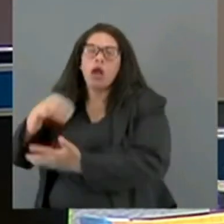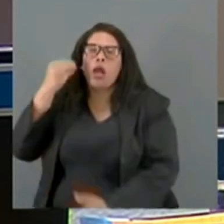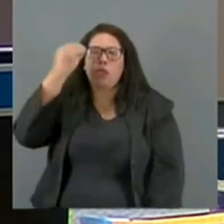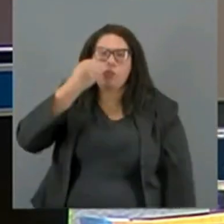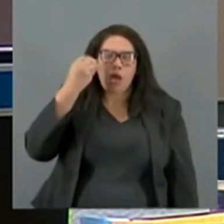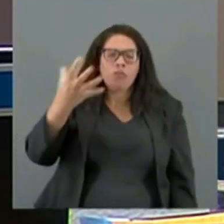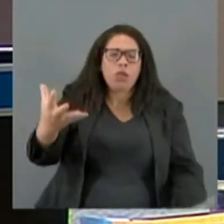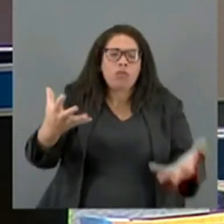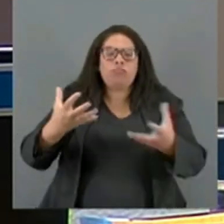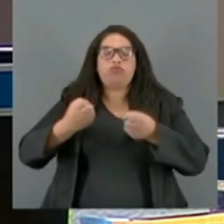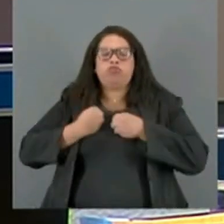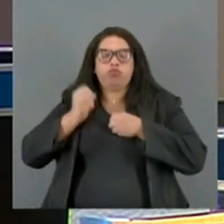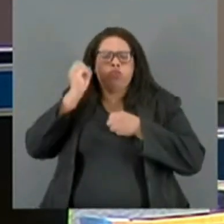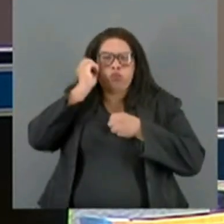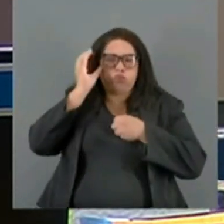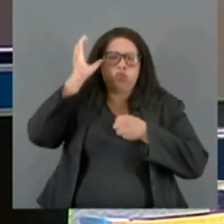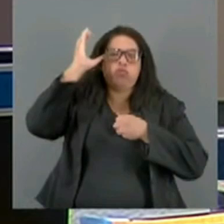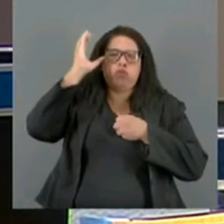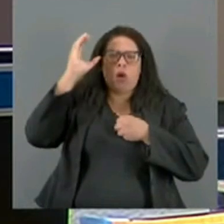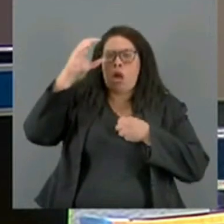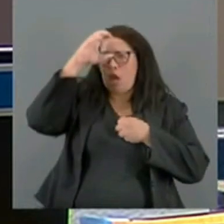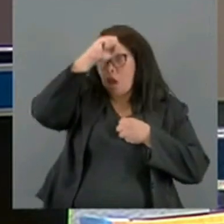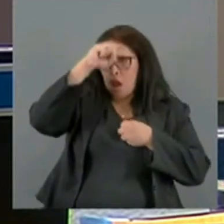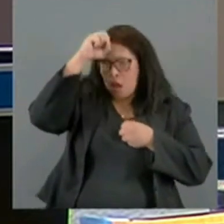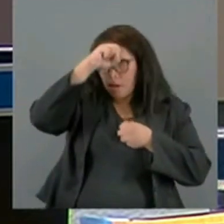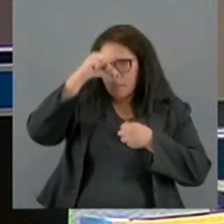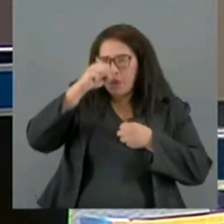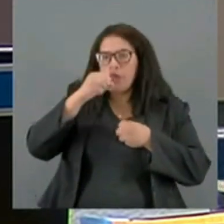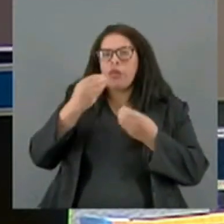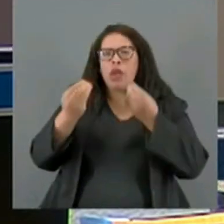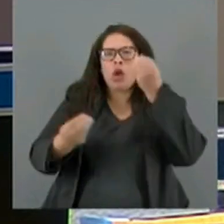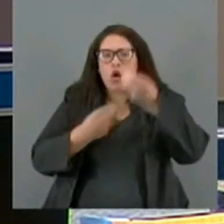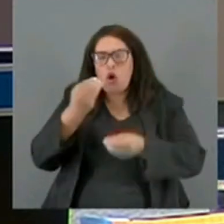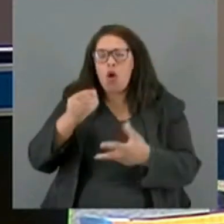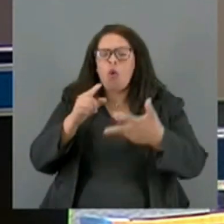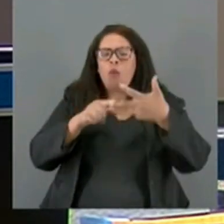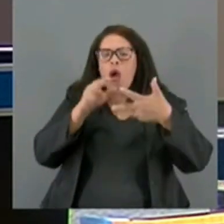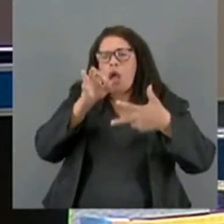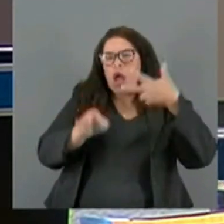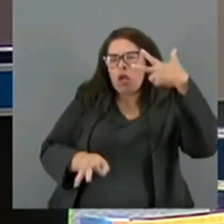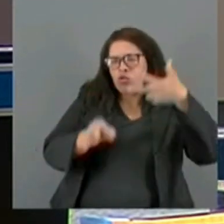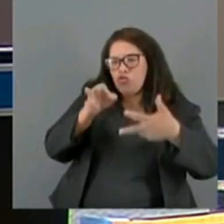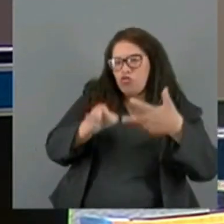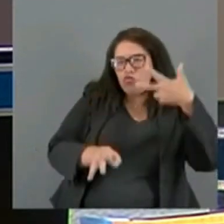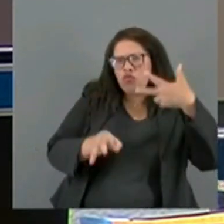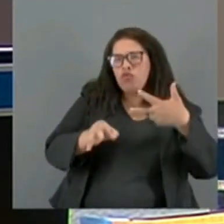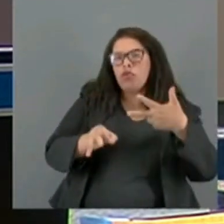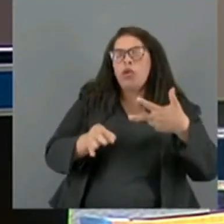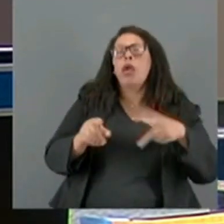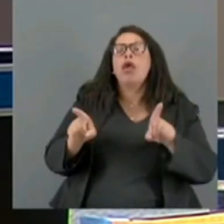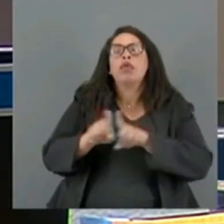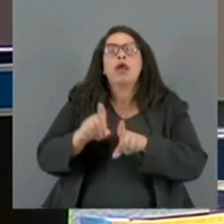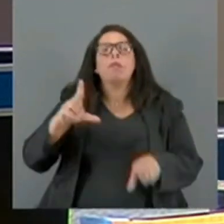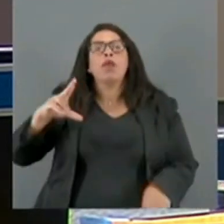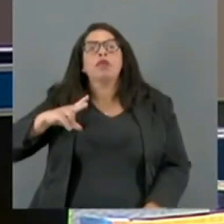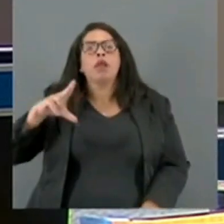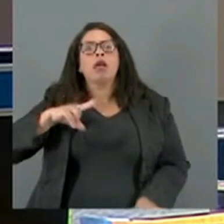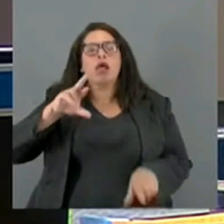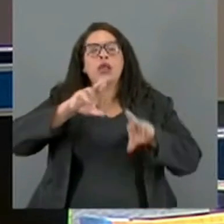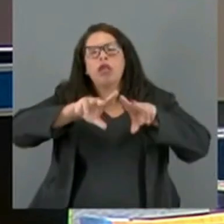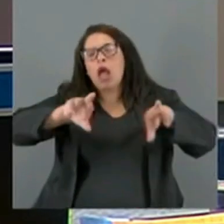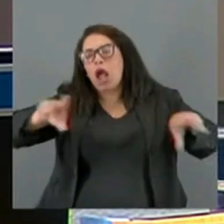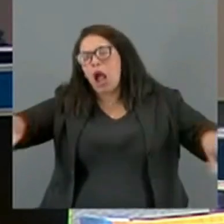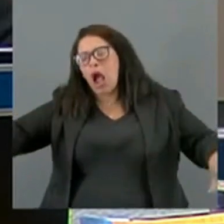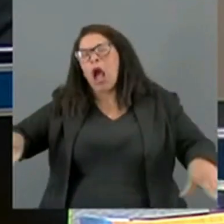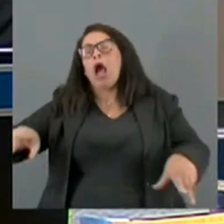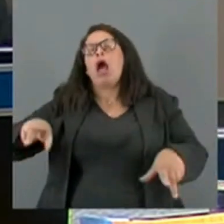apropriando-me cada vez mais do funcionamento do Estado lato sensu e das peculiaridades de cada